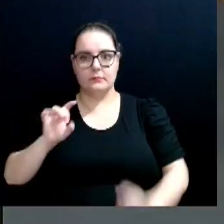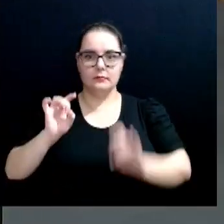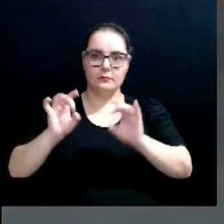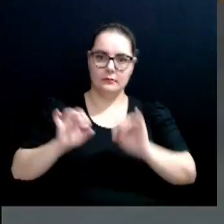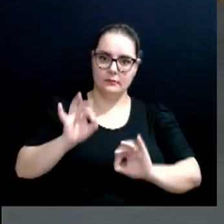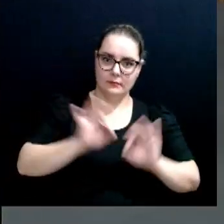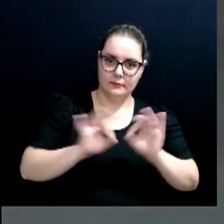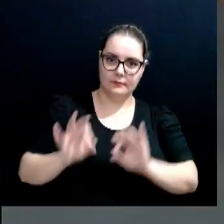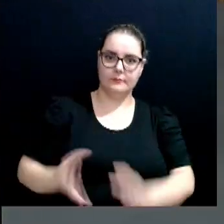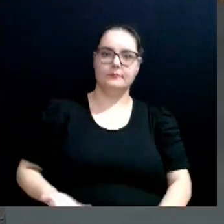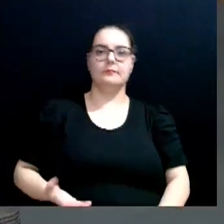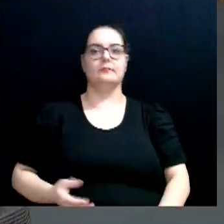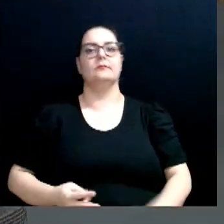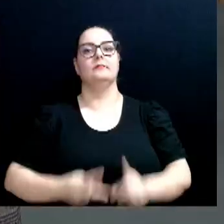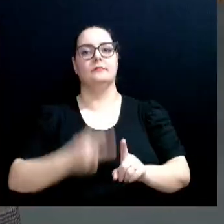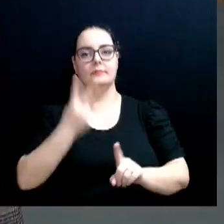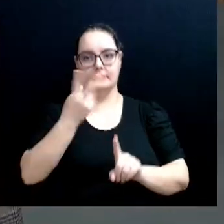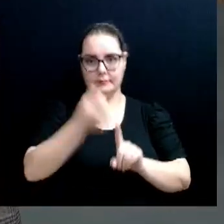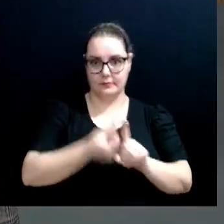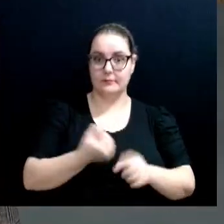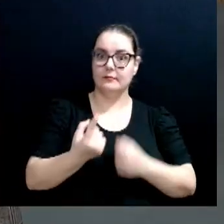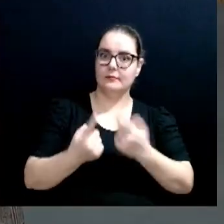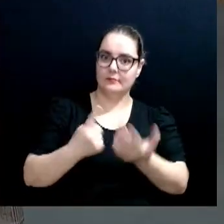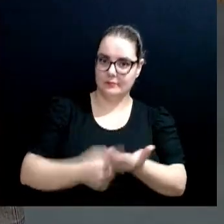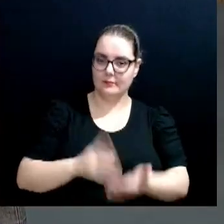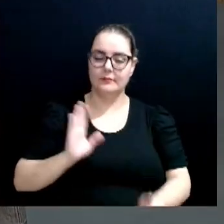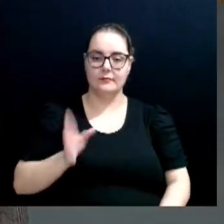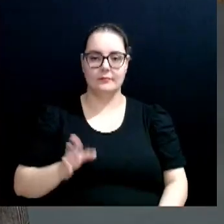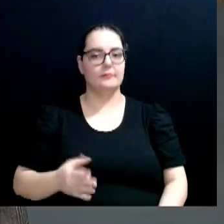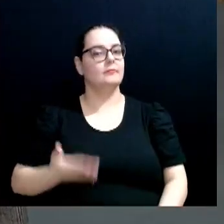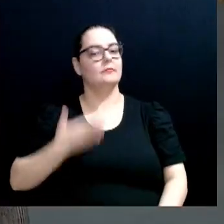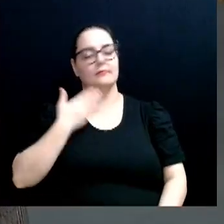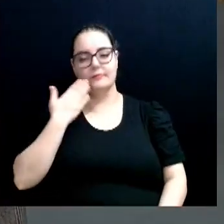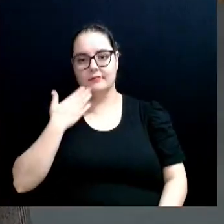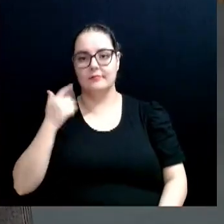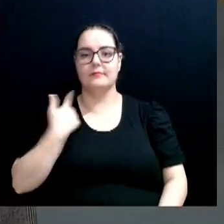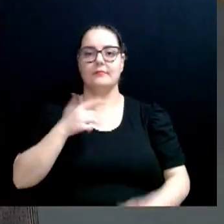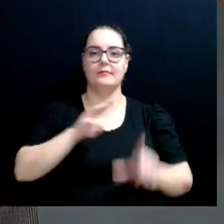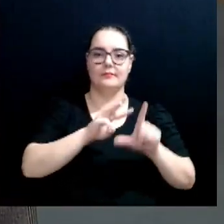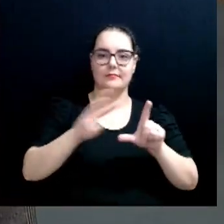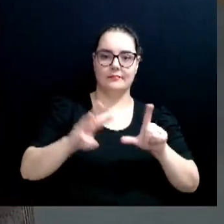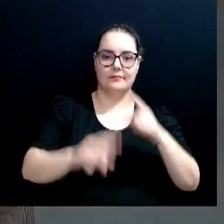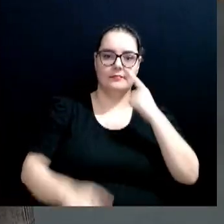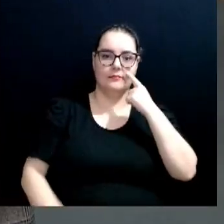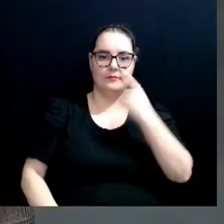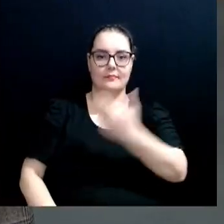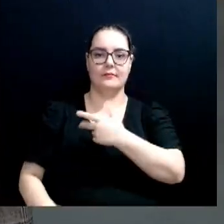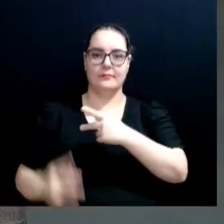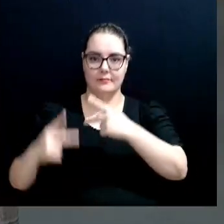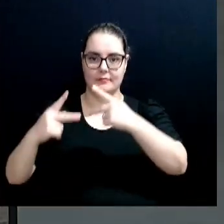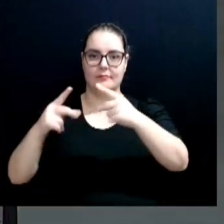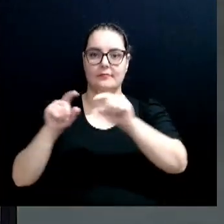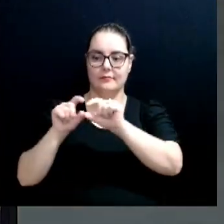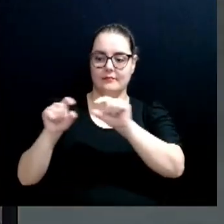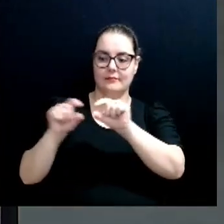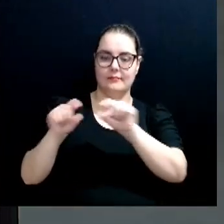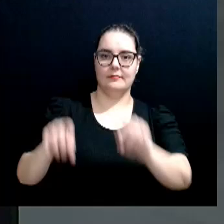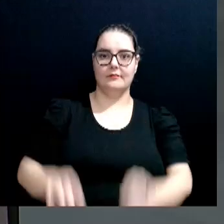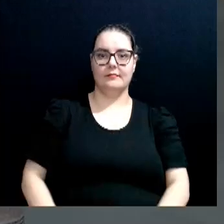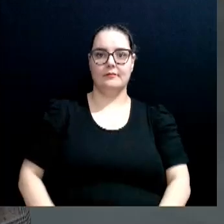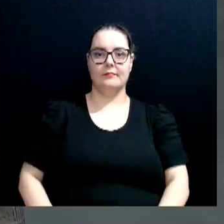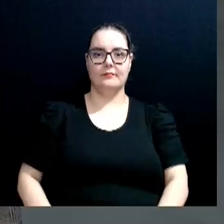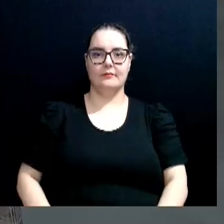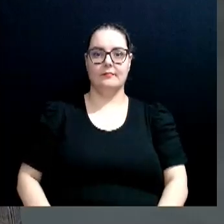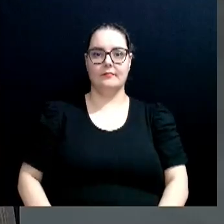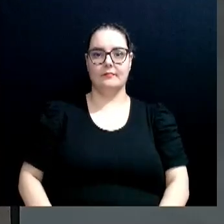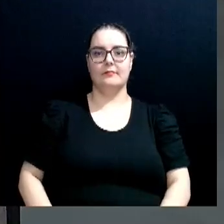estão agendadas e para participar é super fácil. No nosso site tem um linkzinho, tem uma pagininha, uma landing page do Câmara